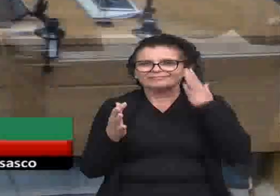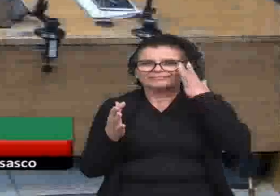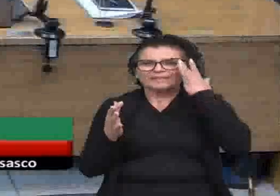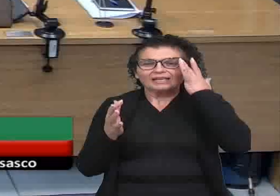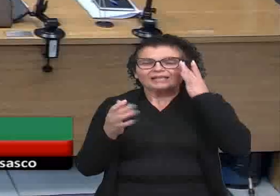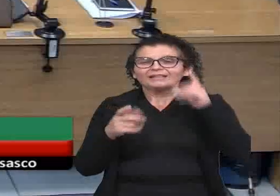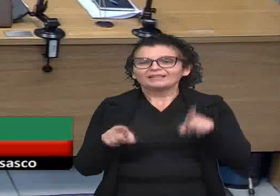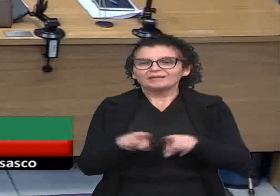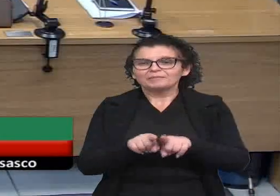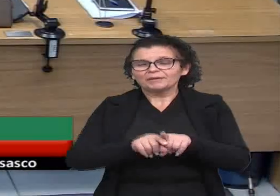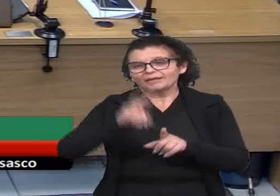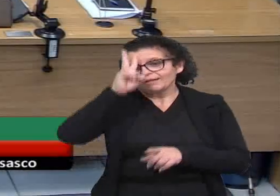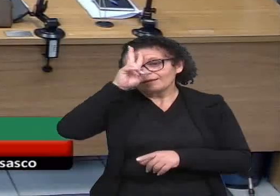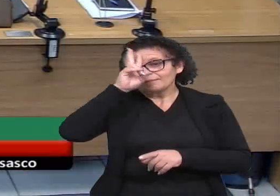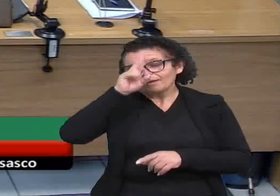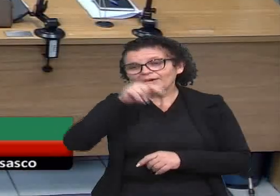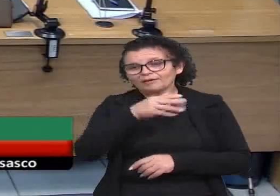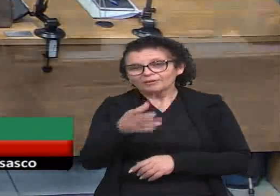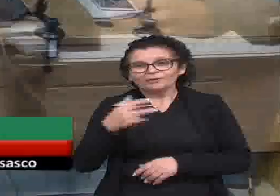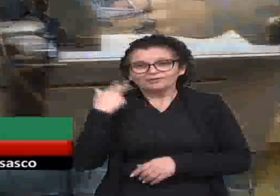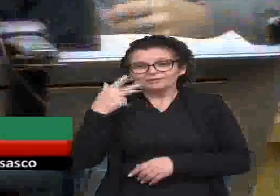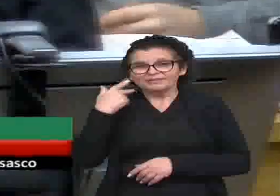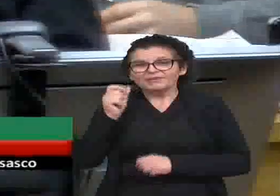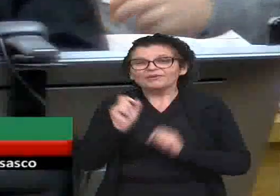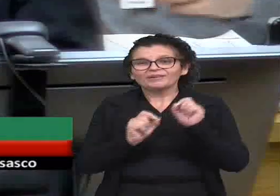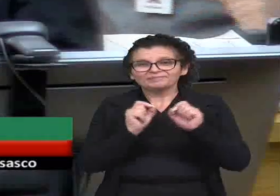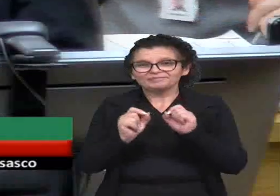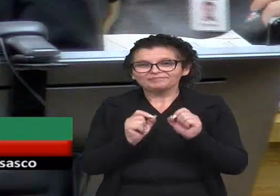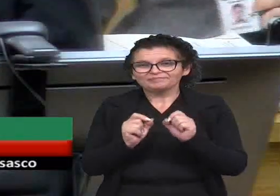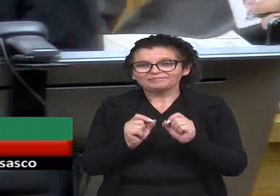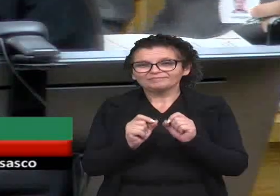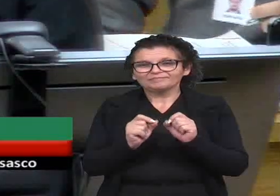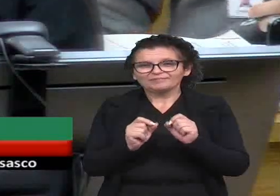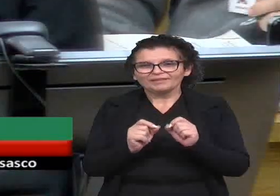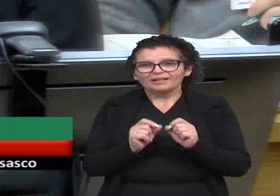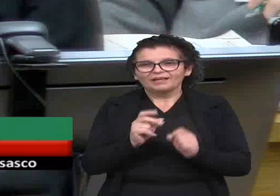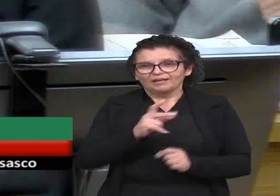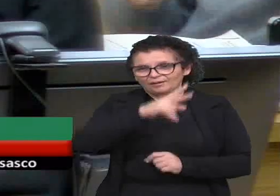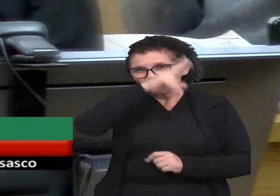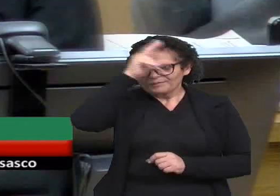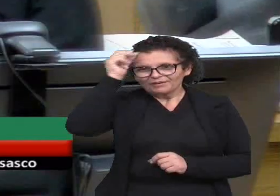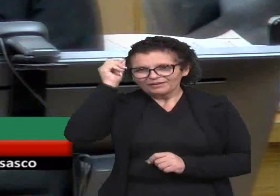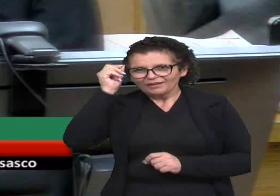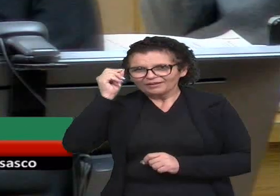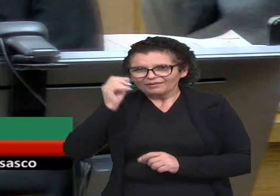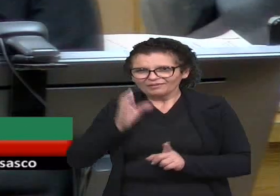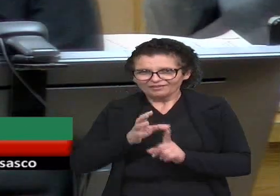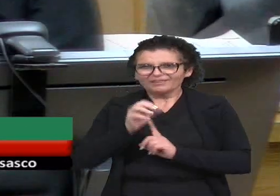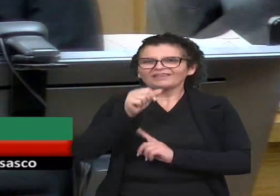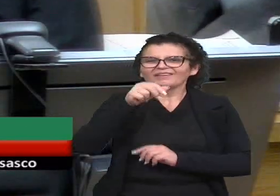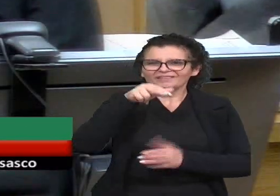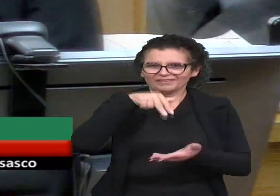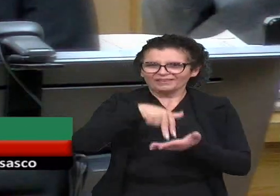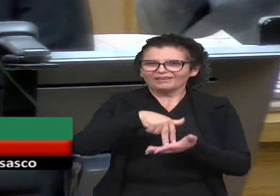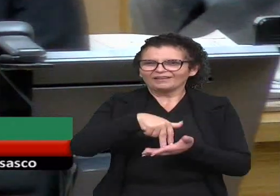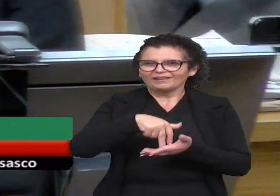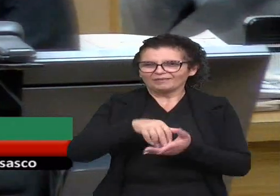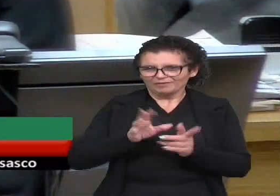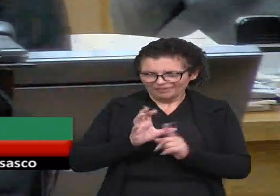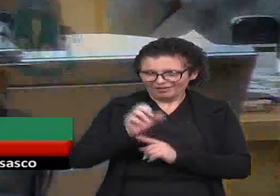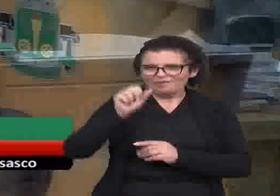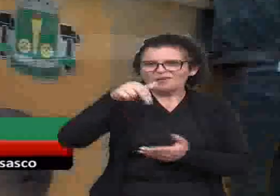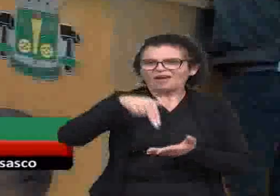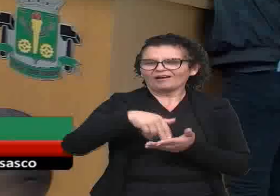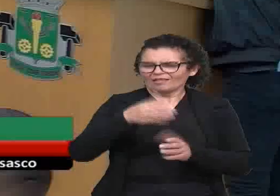lembrar, nobre vereador, que o prefeito foi campeão. O prefeito foi campeão lá,